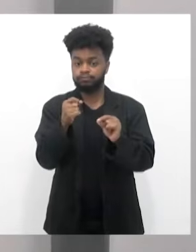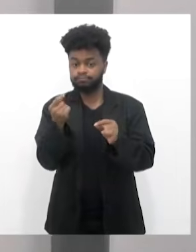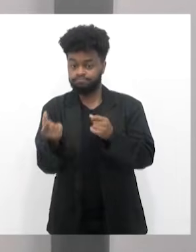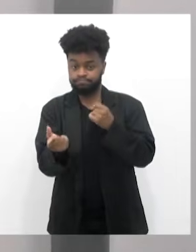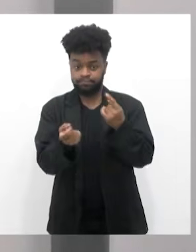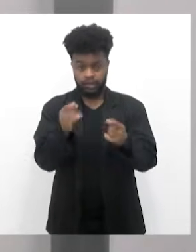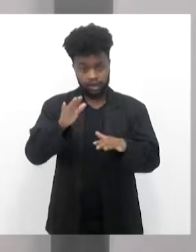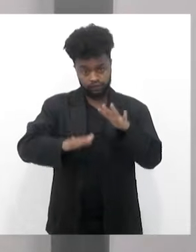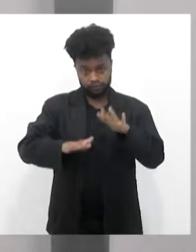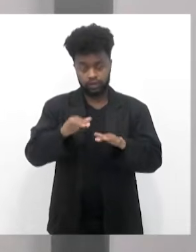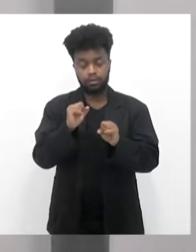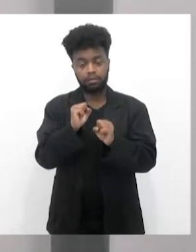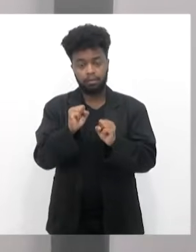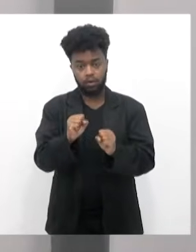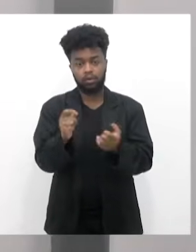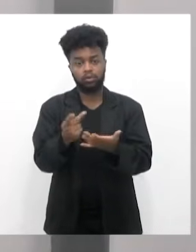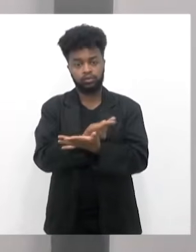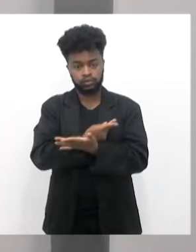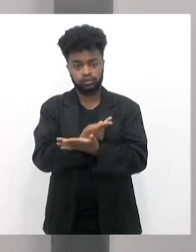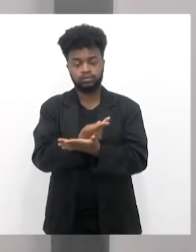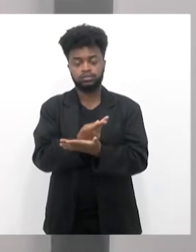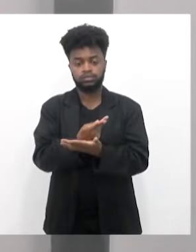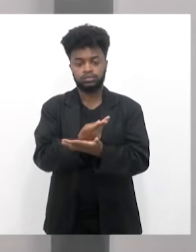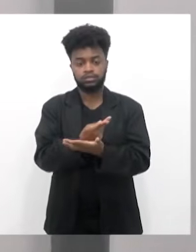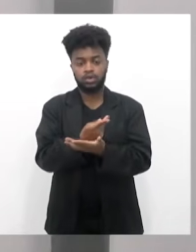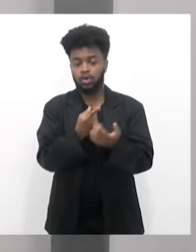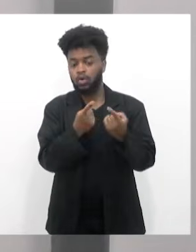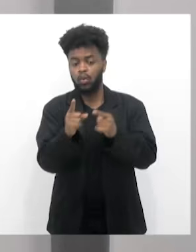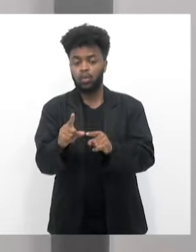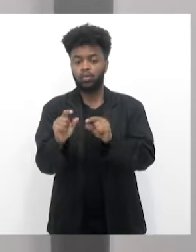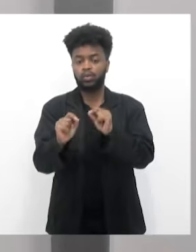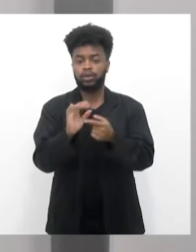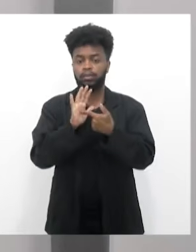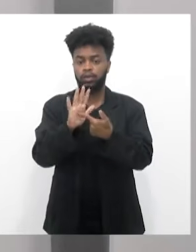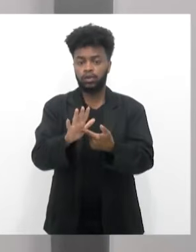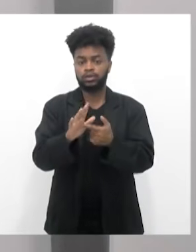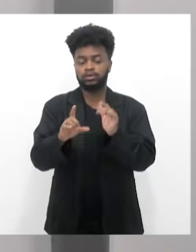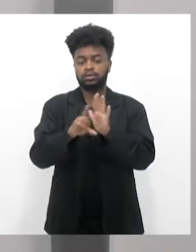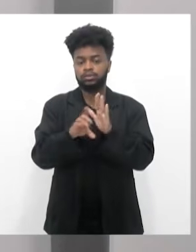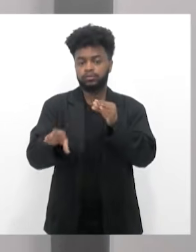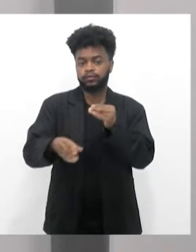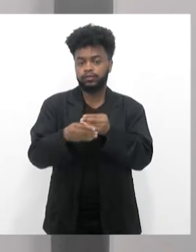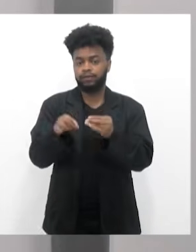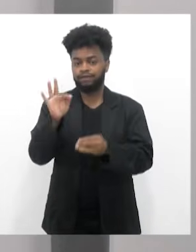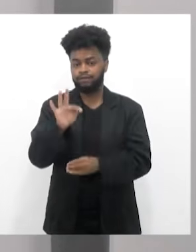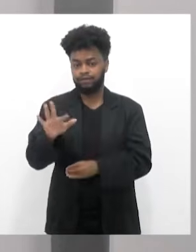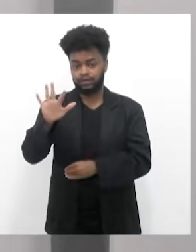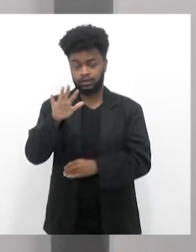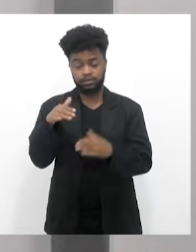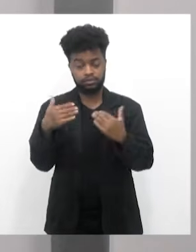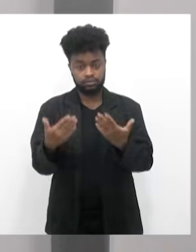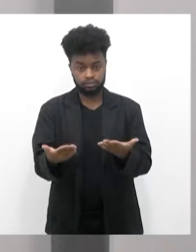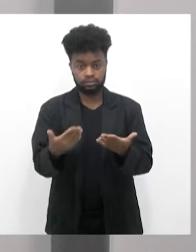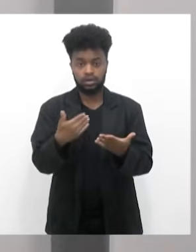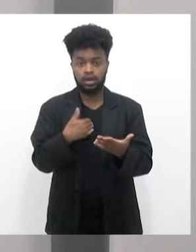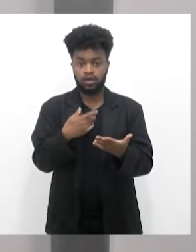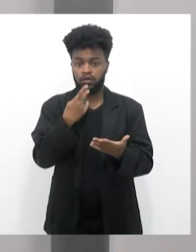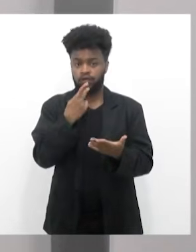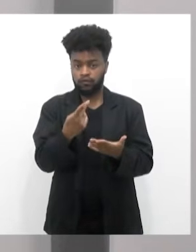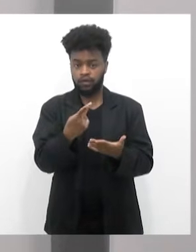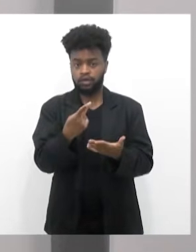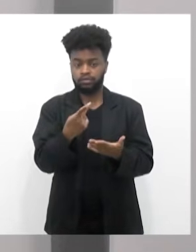eventualmente, contraria o que está disposto numa lei complementar federal. Então, portanto, refuto a tese